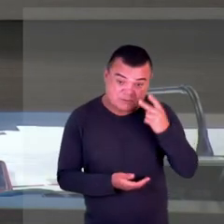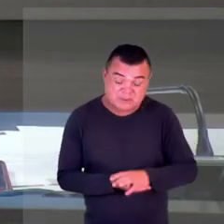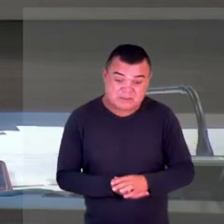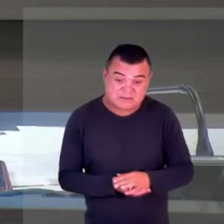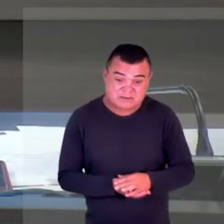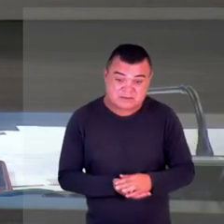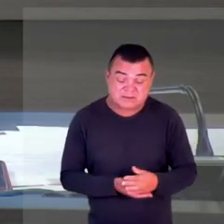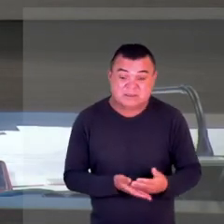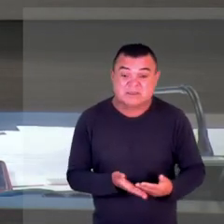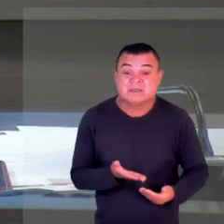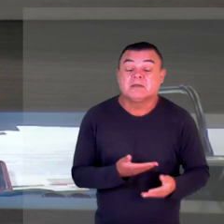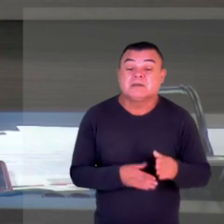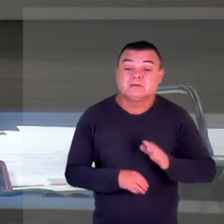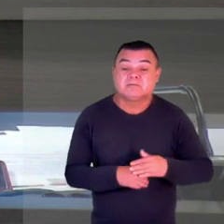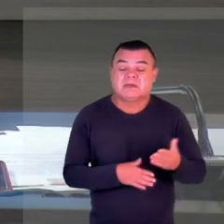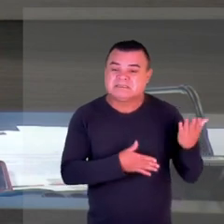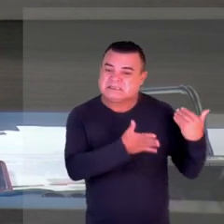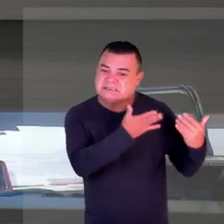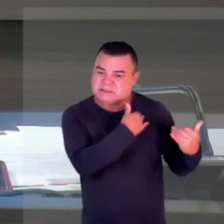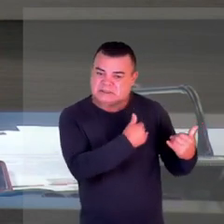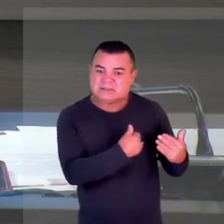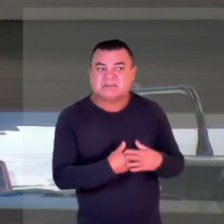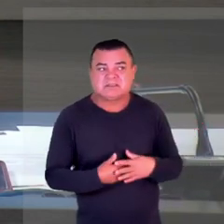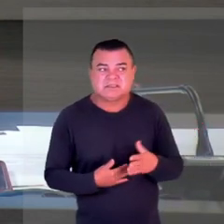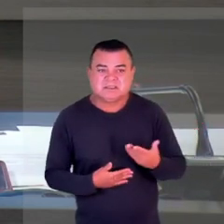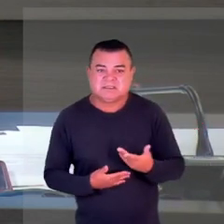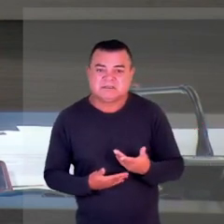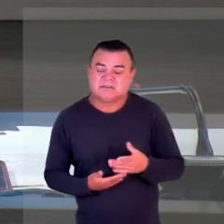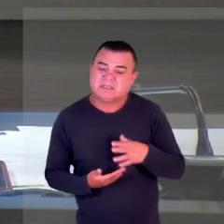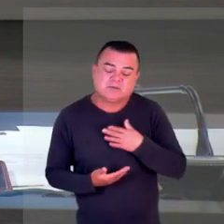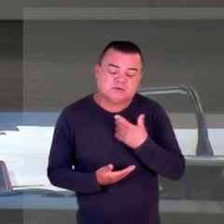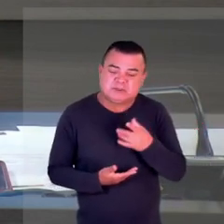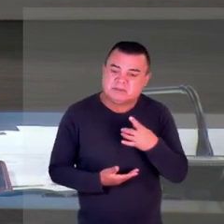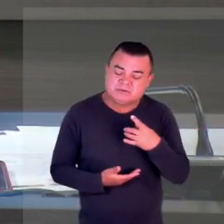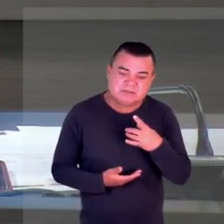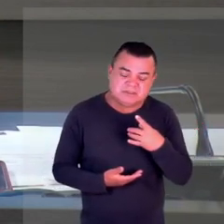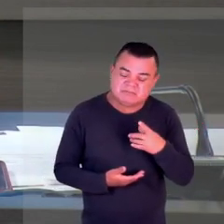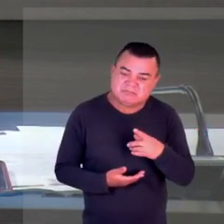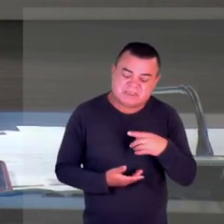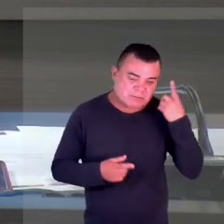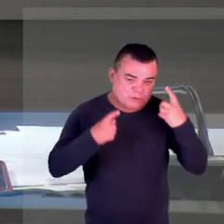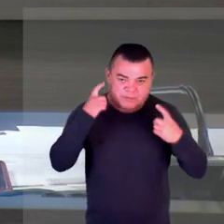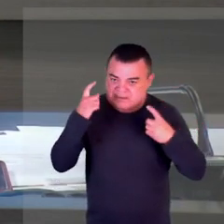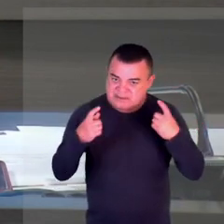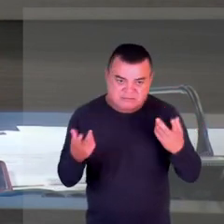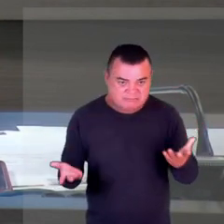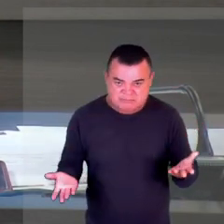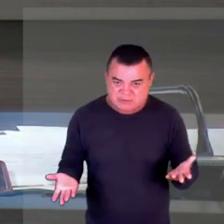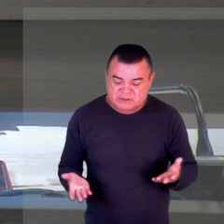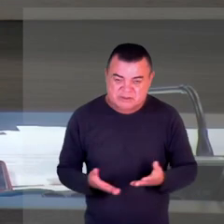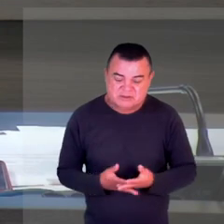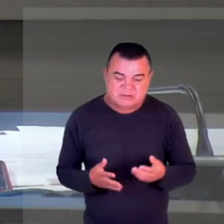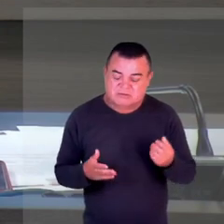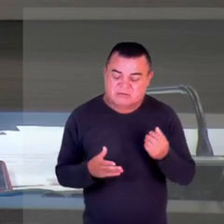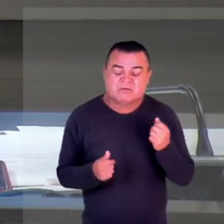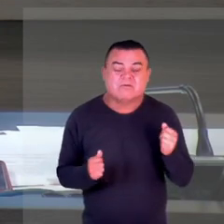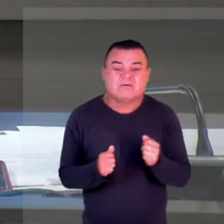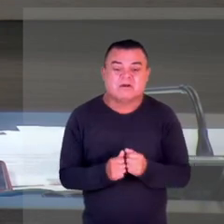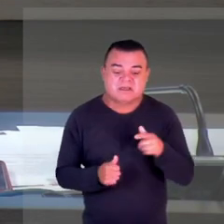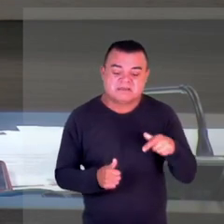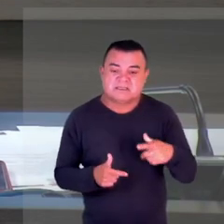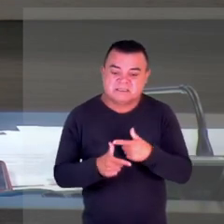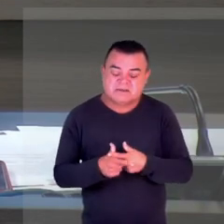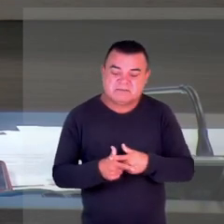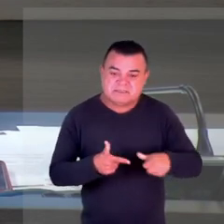nós não tínhamos tanto essa preocupação dessa divisão estanque né então e algo para ser